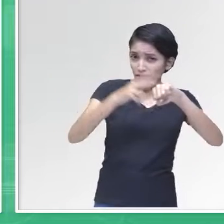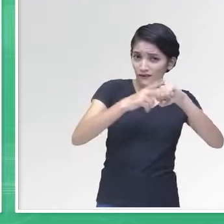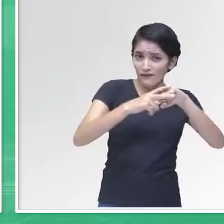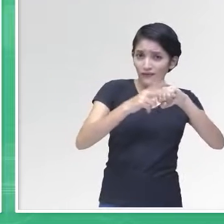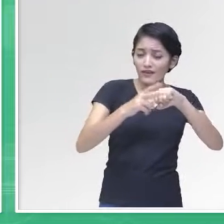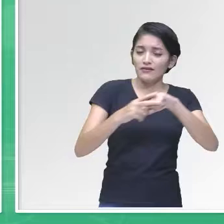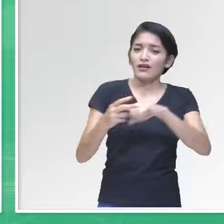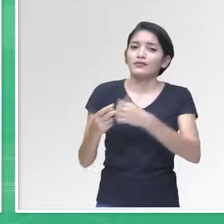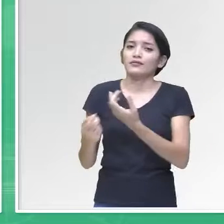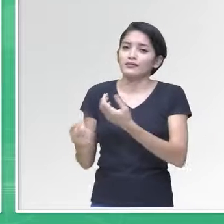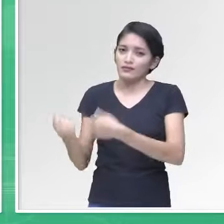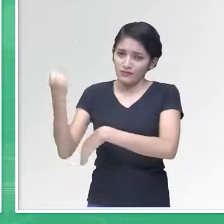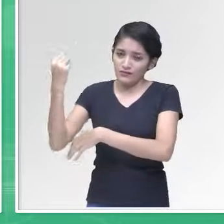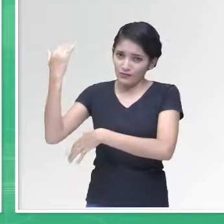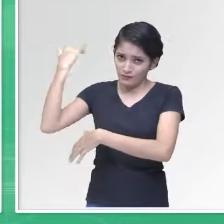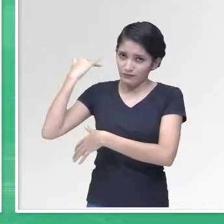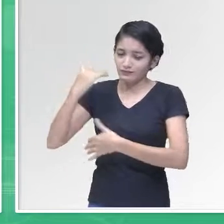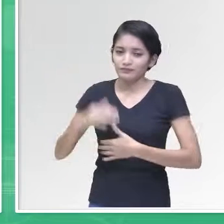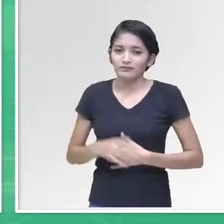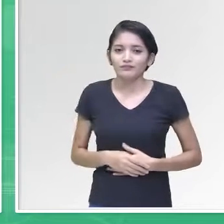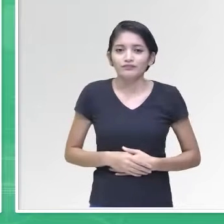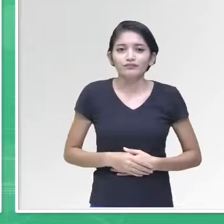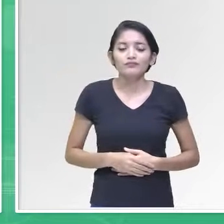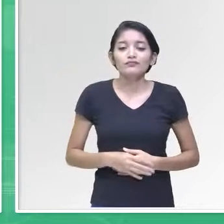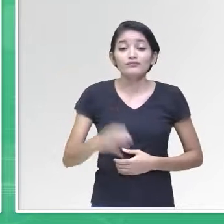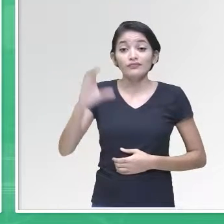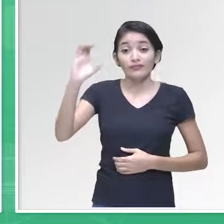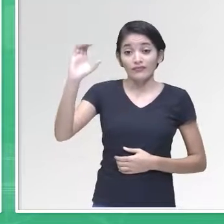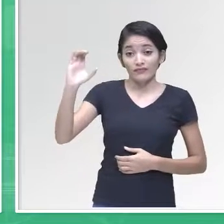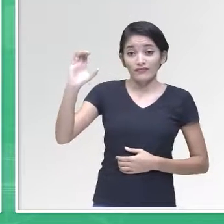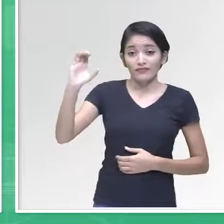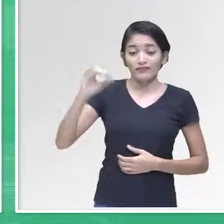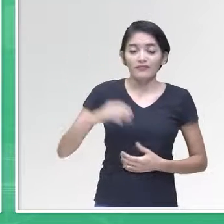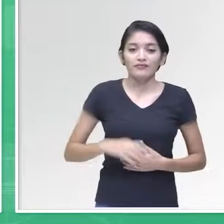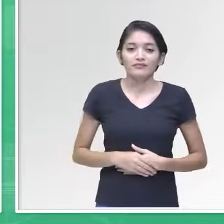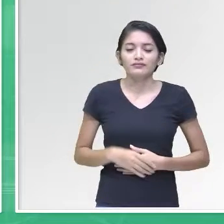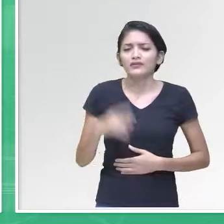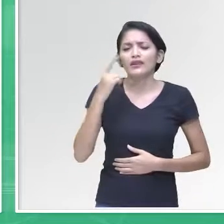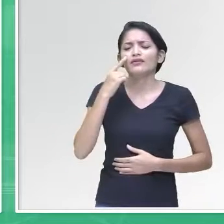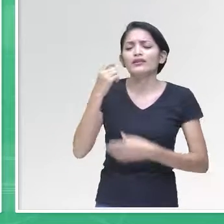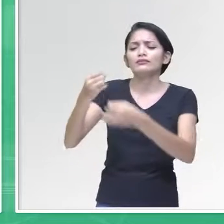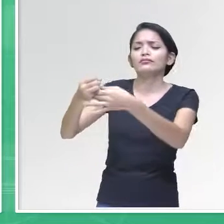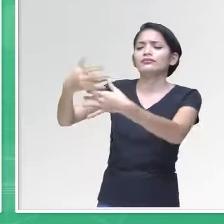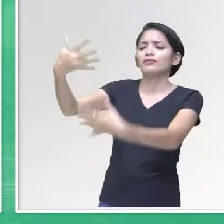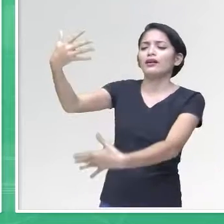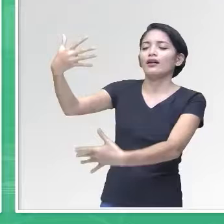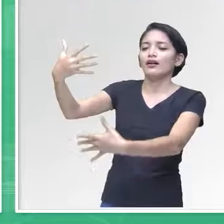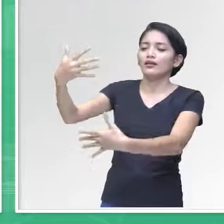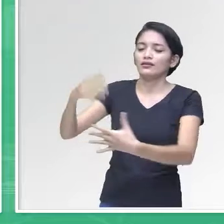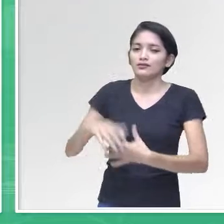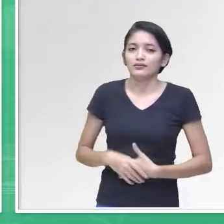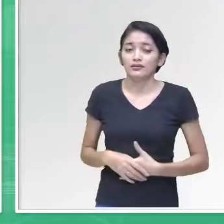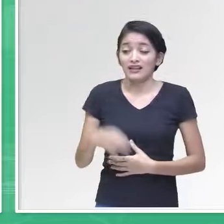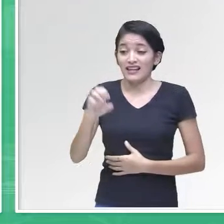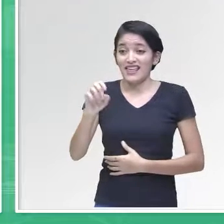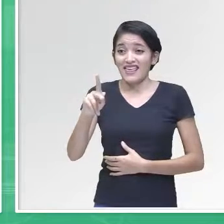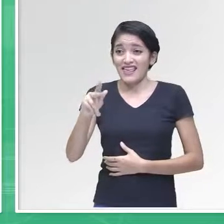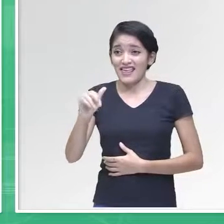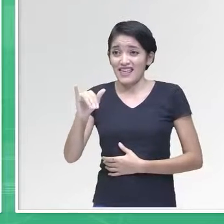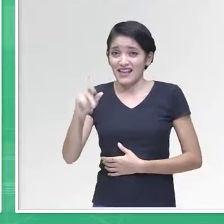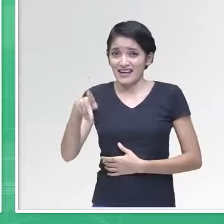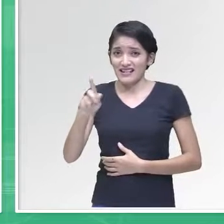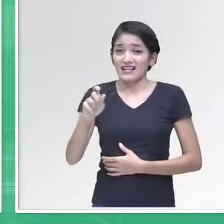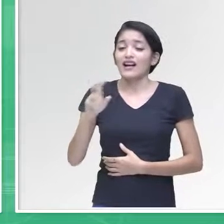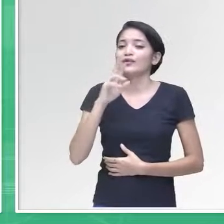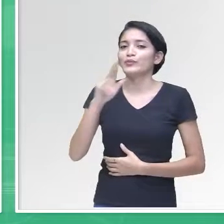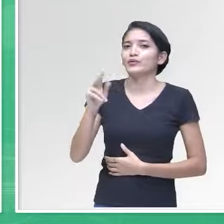passado. Combinado? Vamos lá para a letra C. Deixa eu ver aqui como é que está esse chat. Érica falou, meu Deus. Deixa